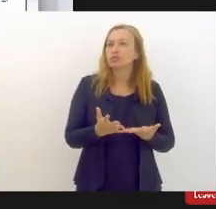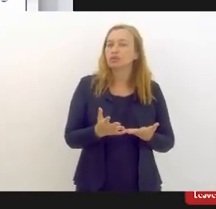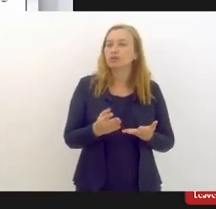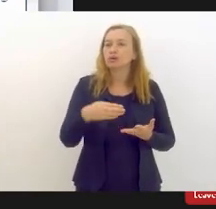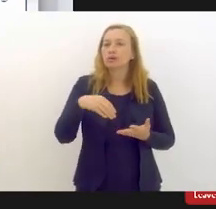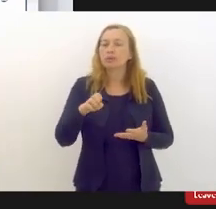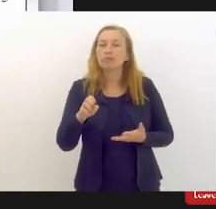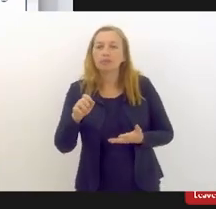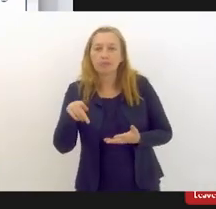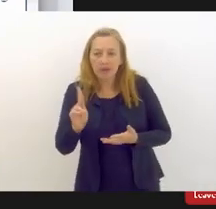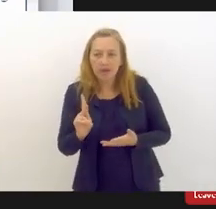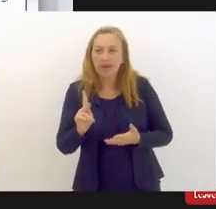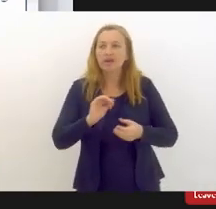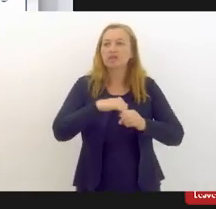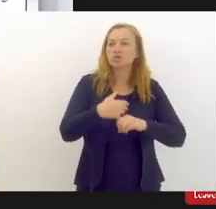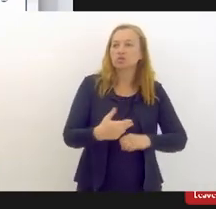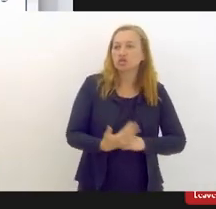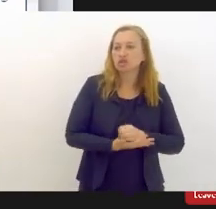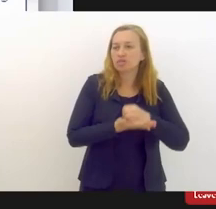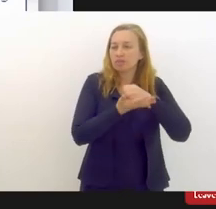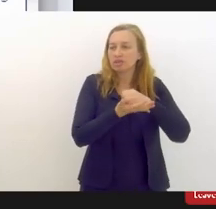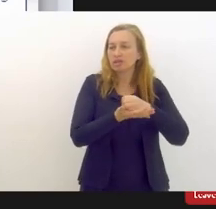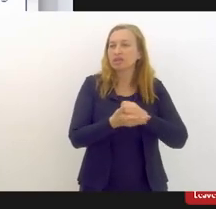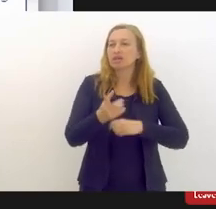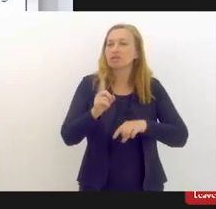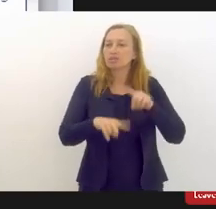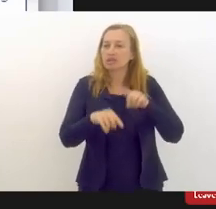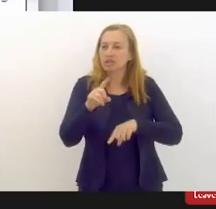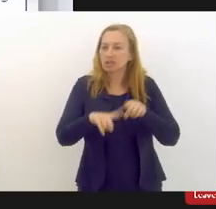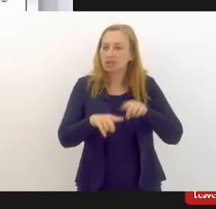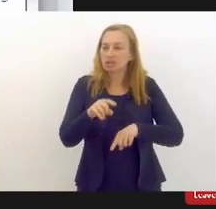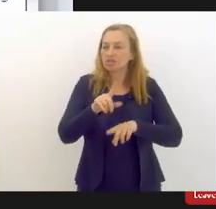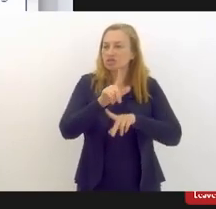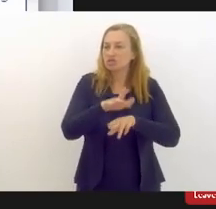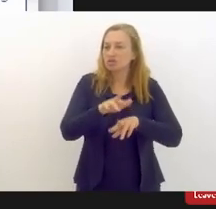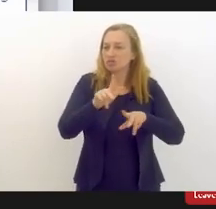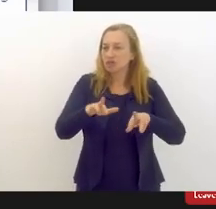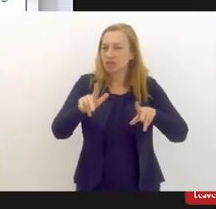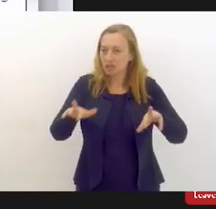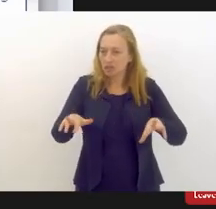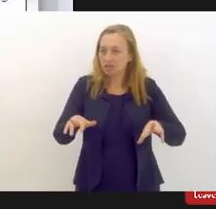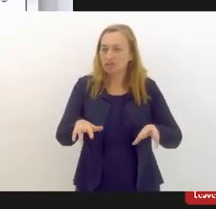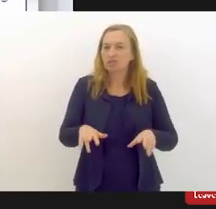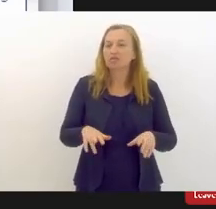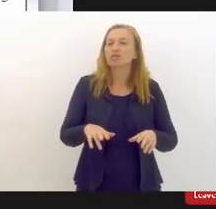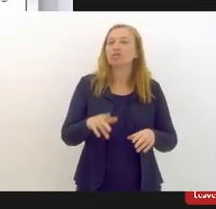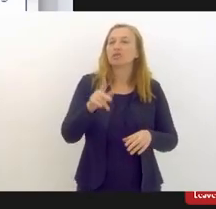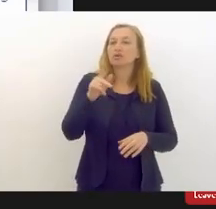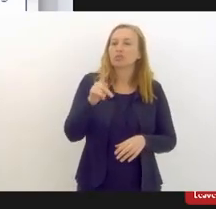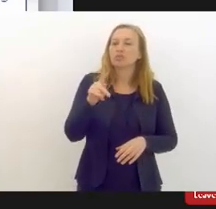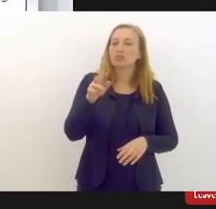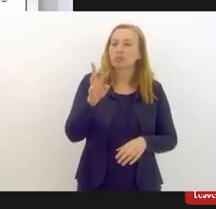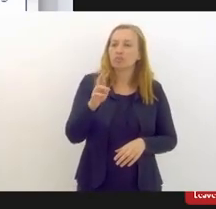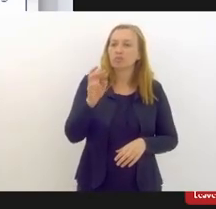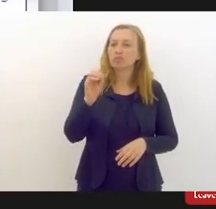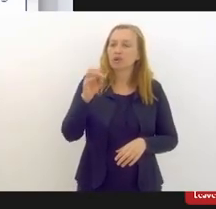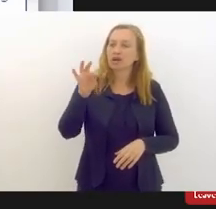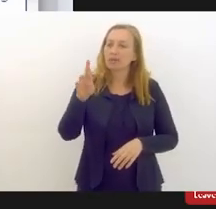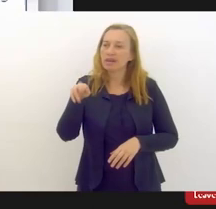Maker, projeto de sustentabilidade, é um material muito diversificado, programação.